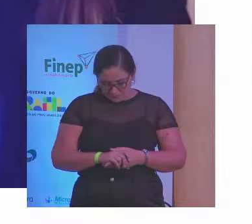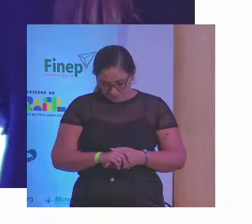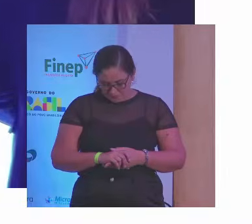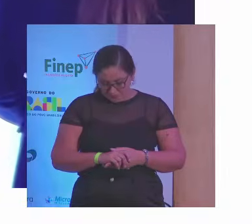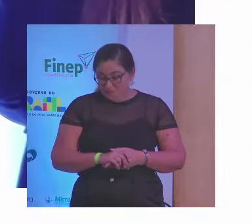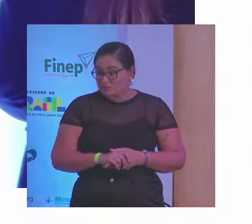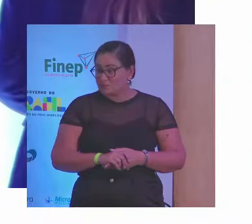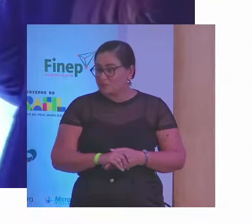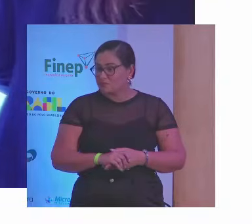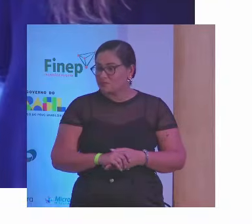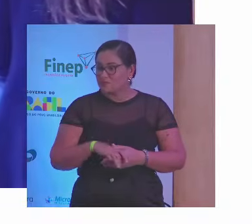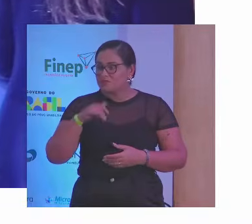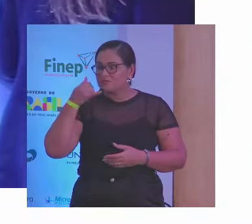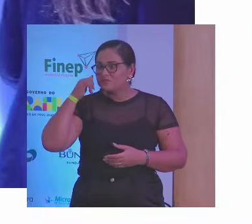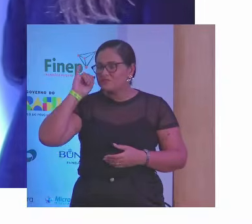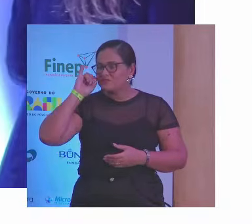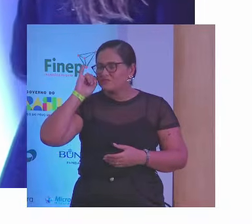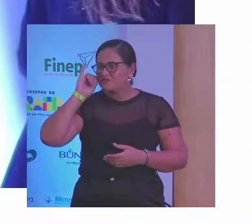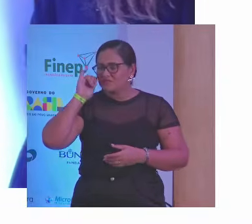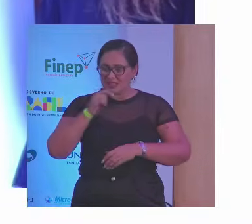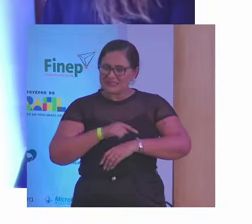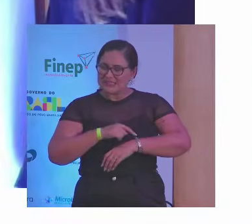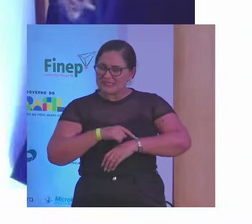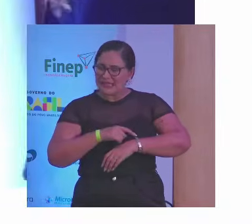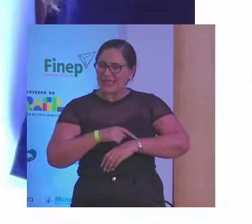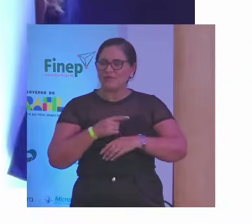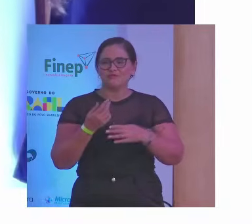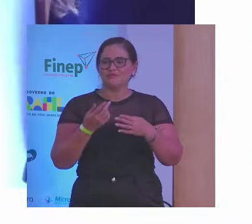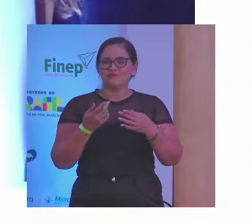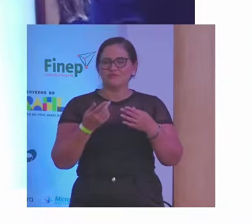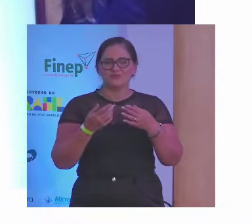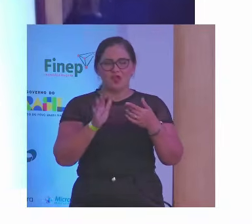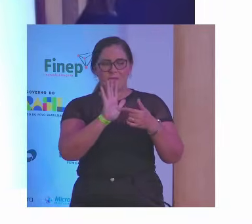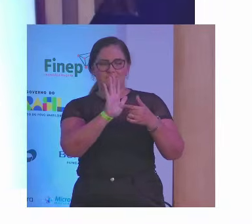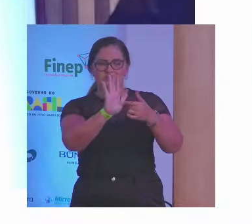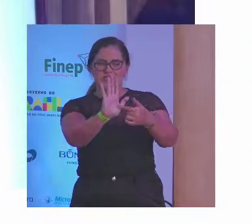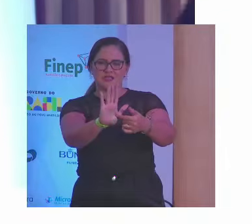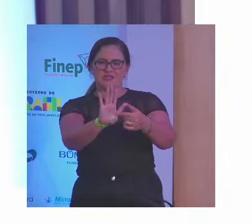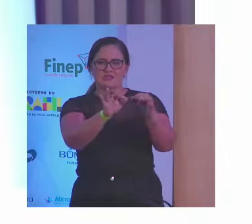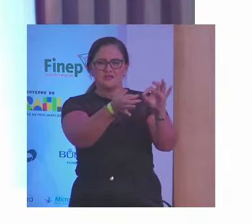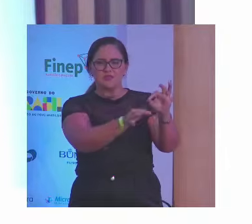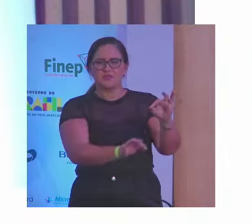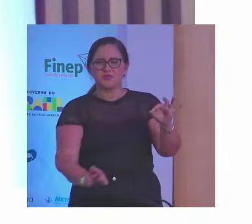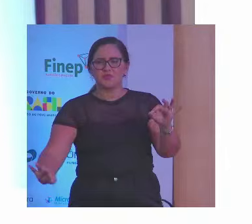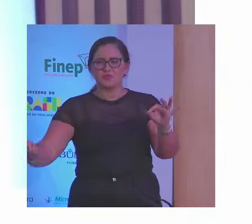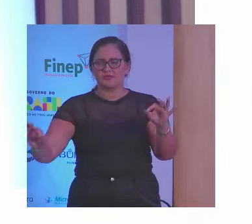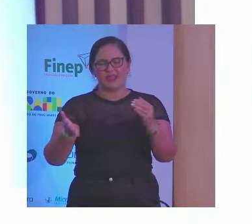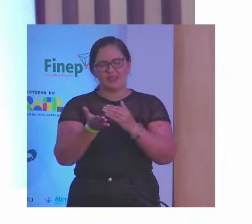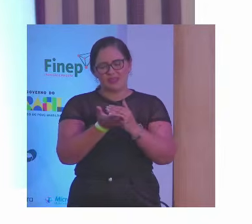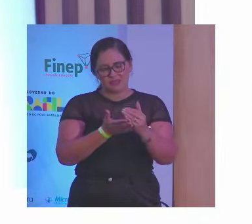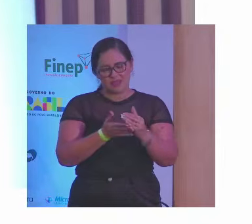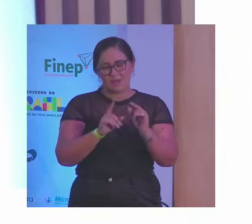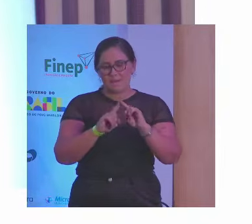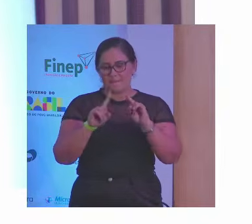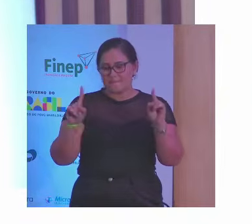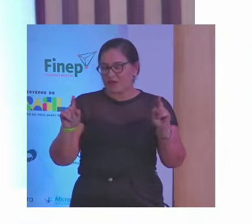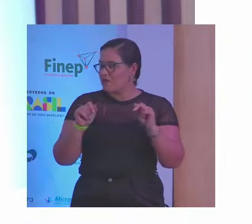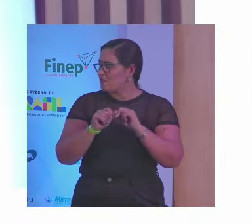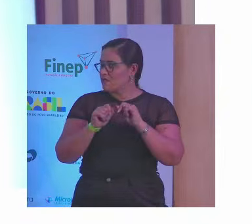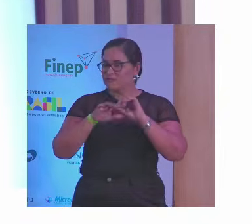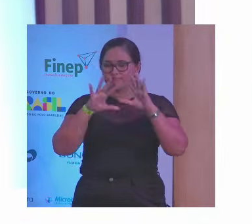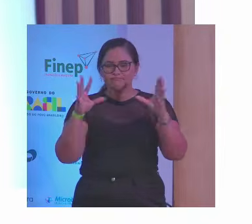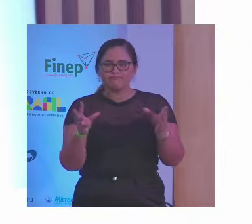Eu vou poupar o nosso precioso tempo e não vou fazer uma apresentação inicial, mas eu vou fazer uma